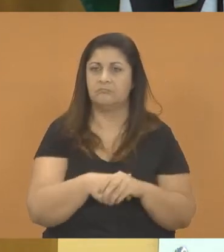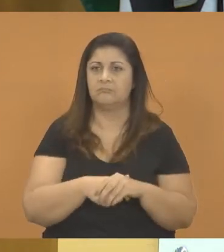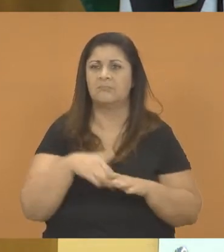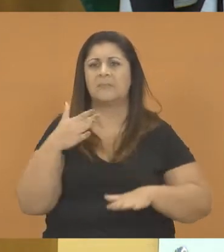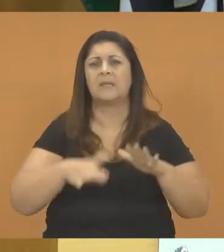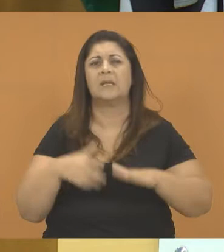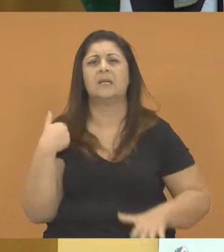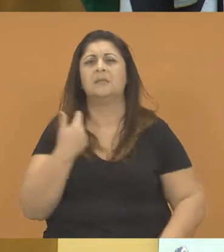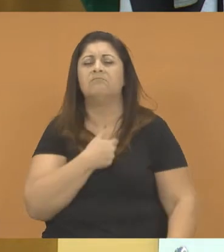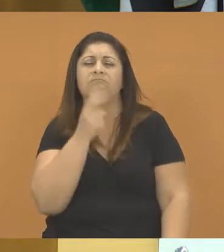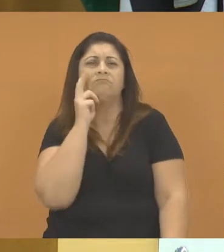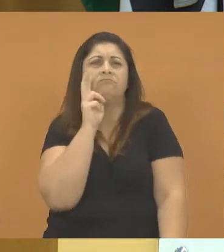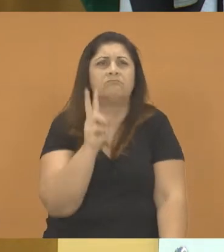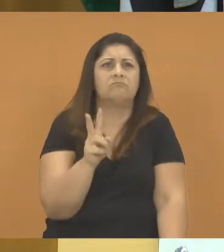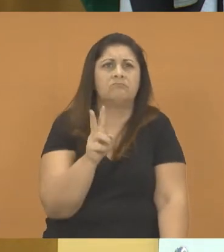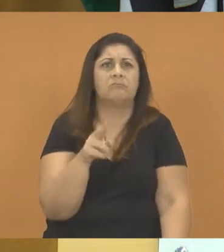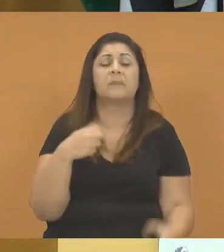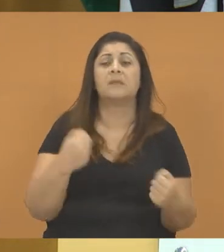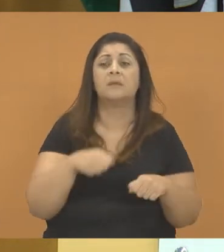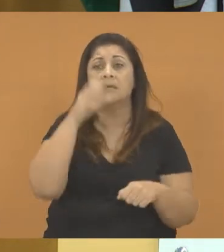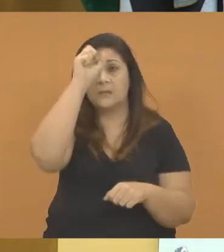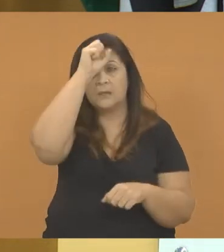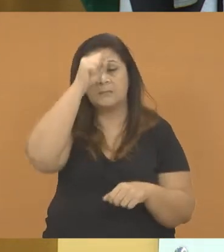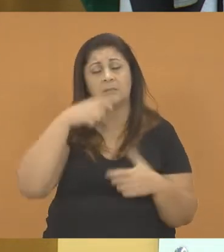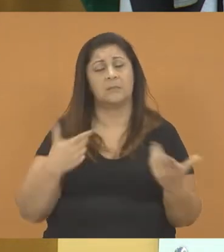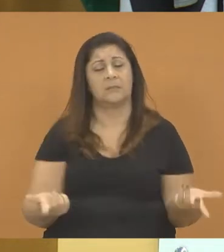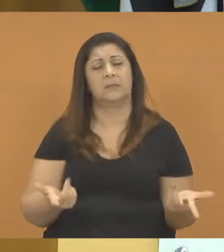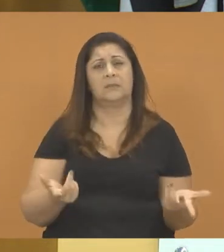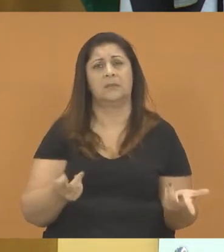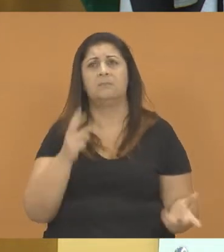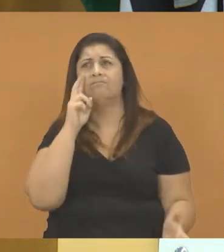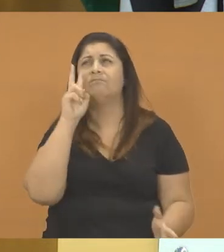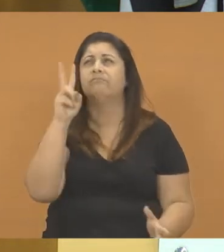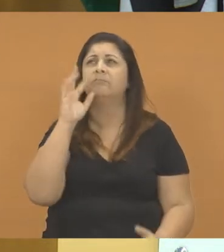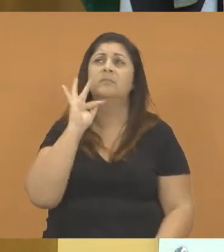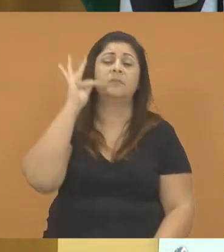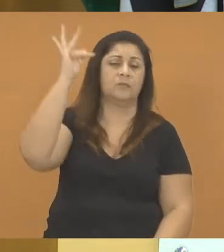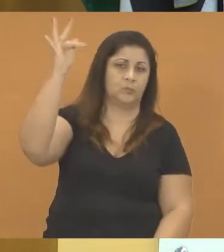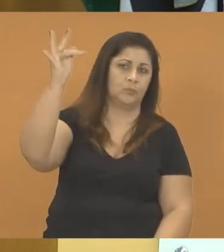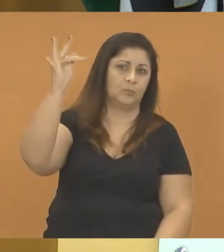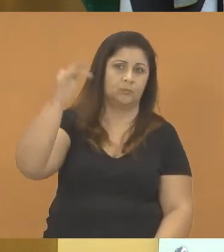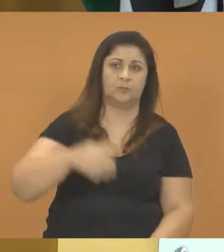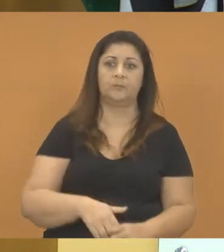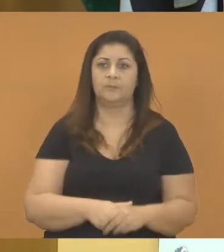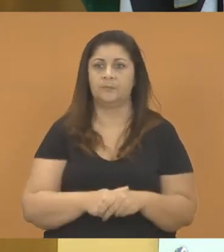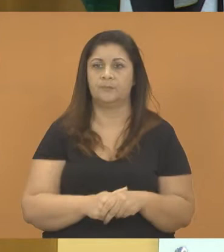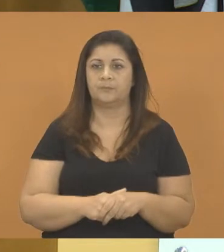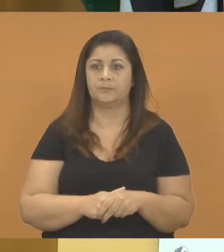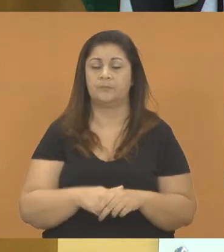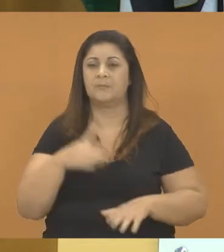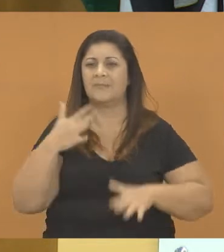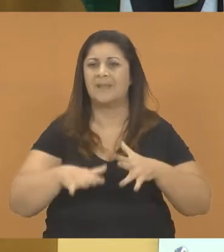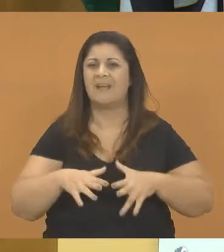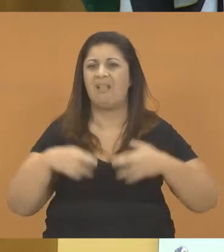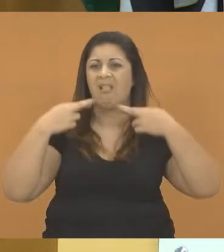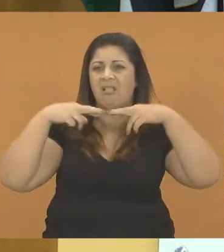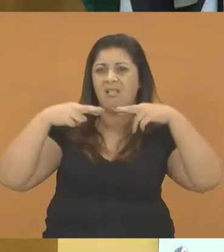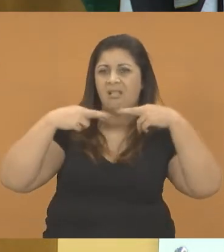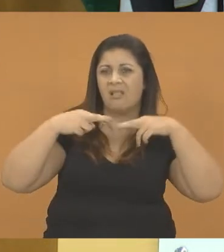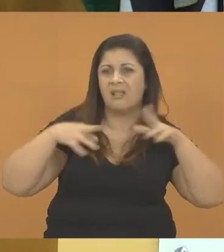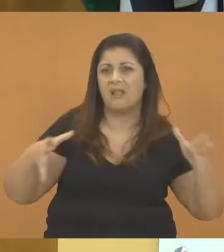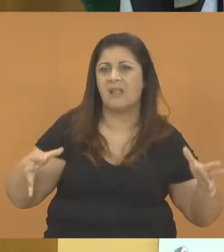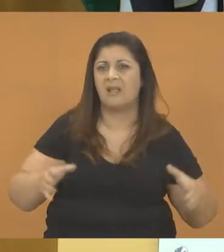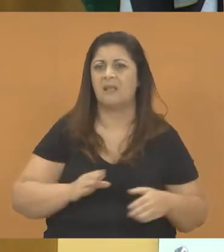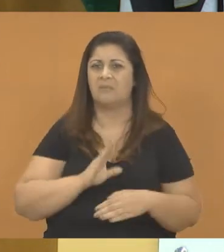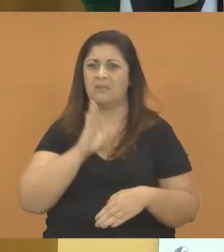gente vê então a gente tem que aprender um pouquinho na vida da gente enxergar mais longe então às vezes a gente critica a porque vai